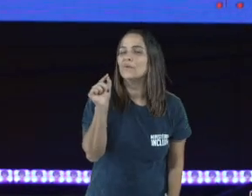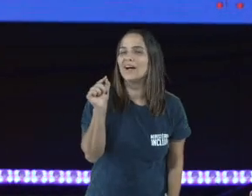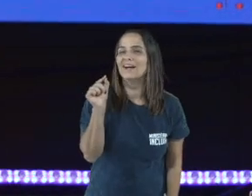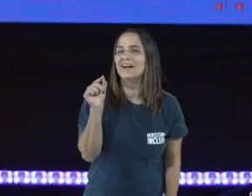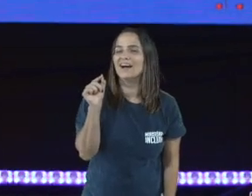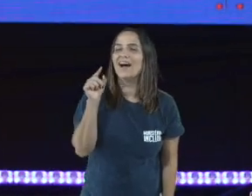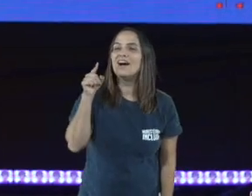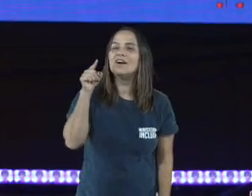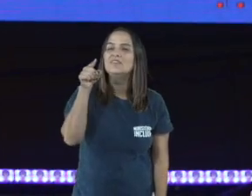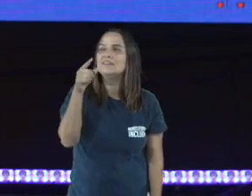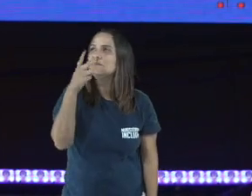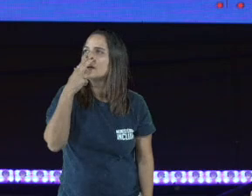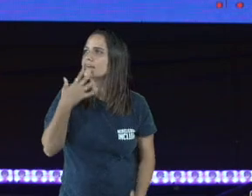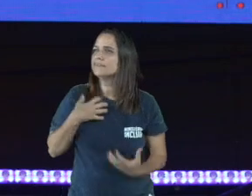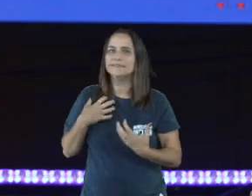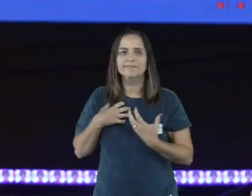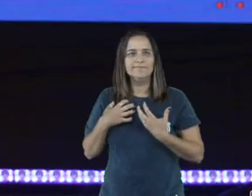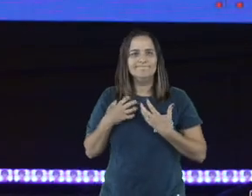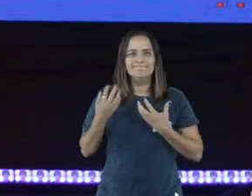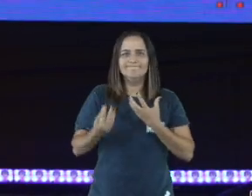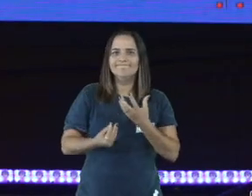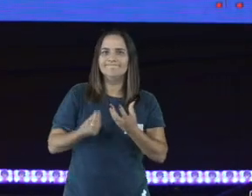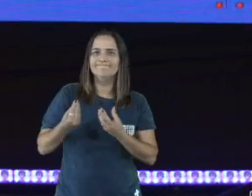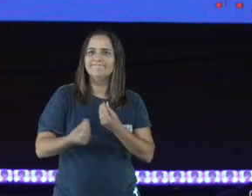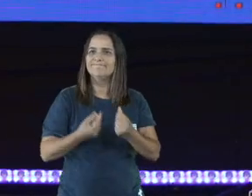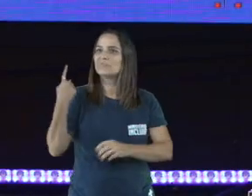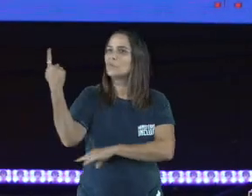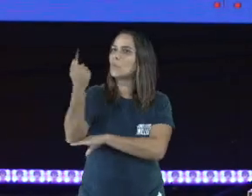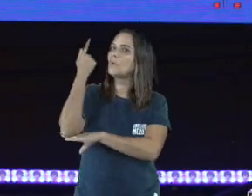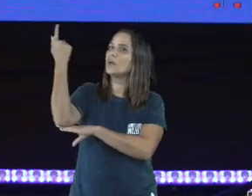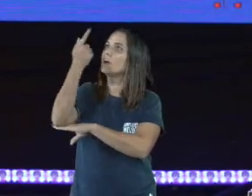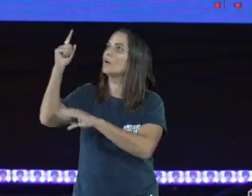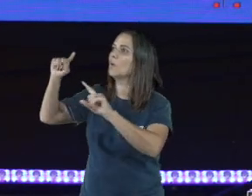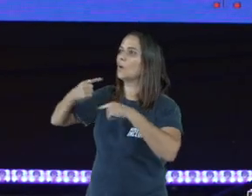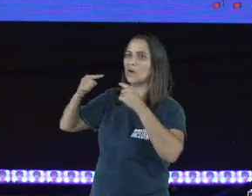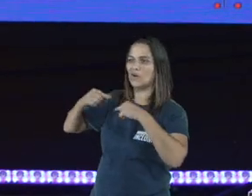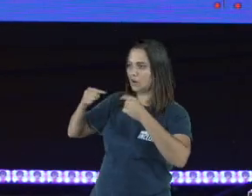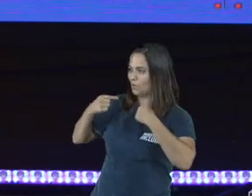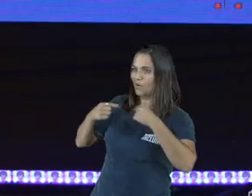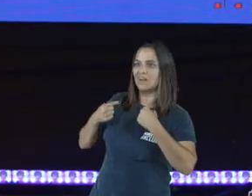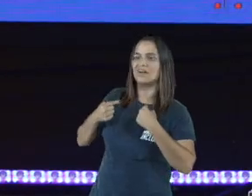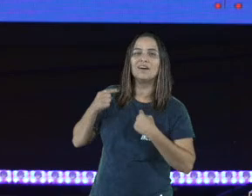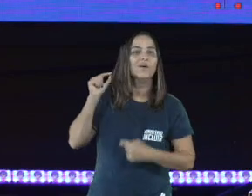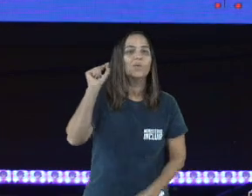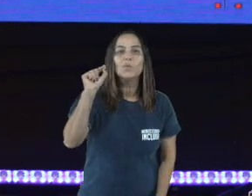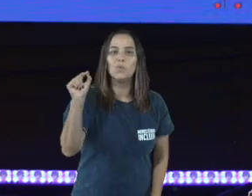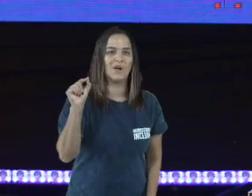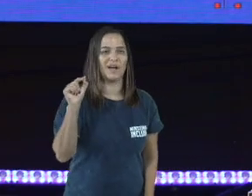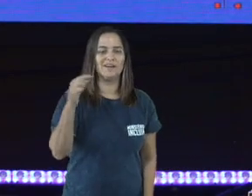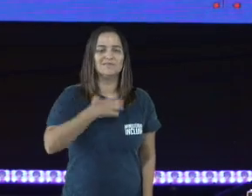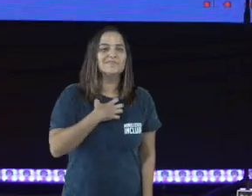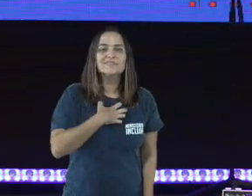gigante hoje o que que se provoca assim aquela aquela sensação de morte porque há momentos na vida que a coisa é tão ruim